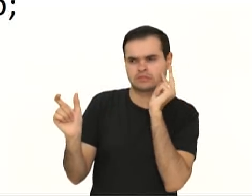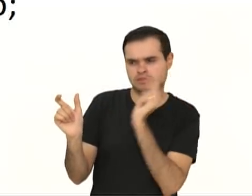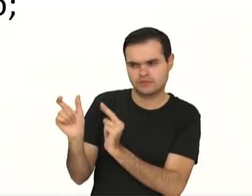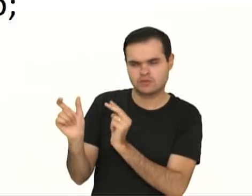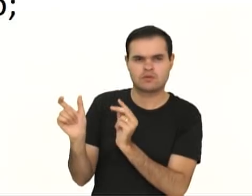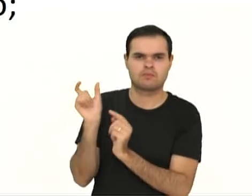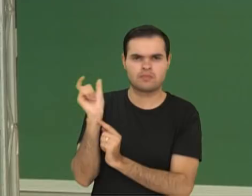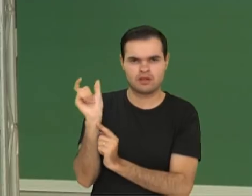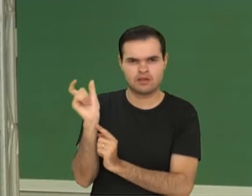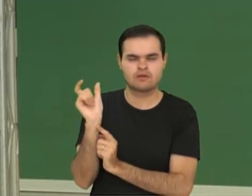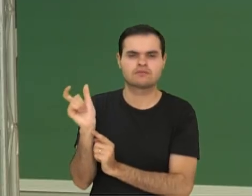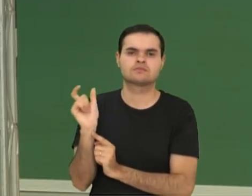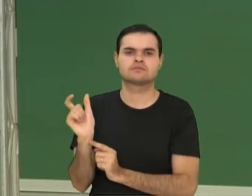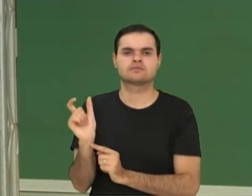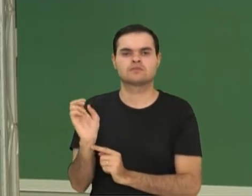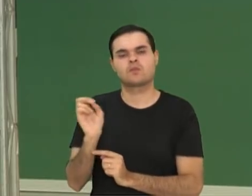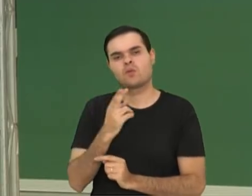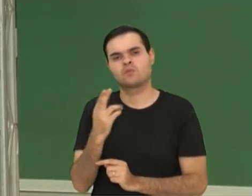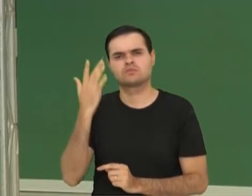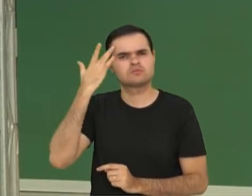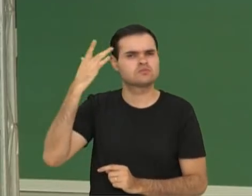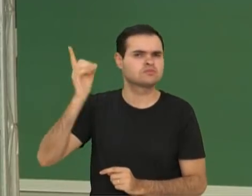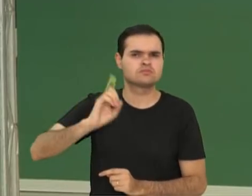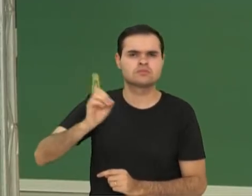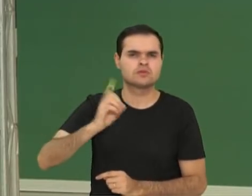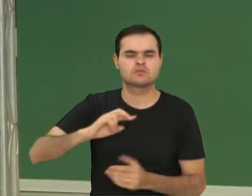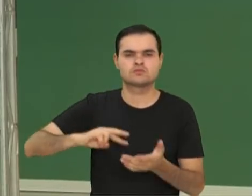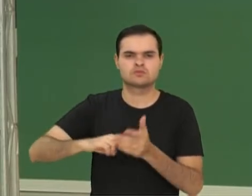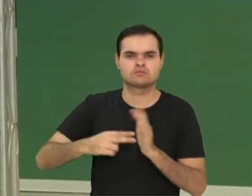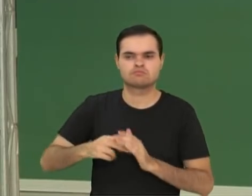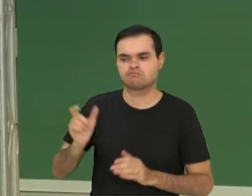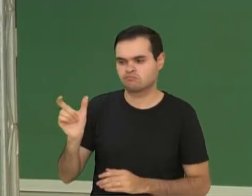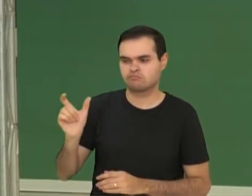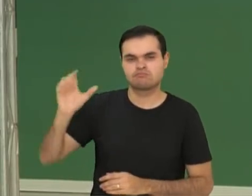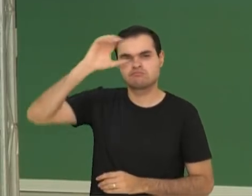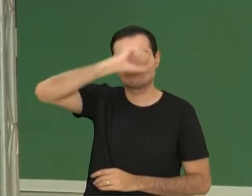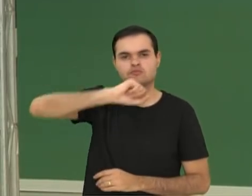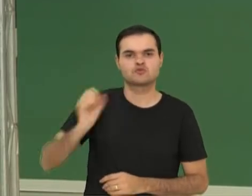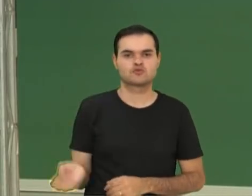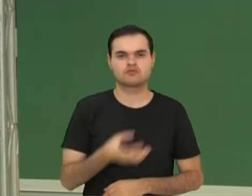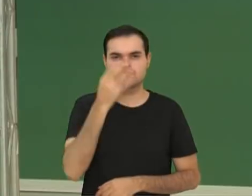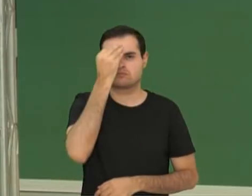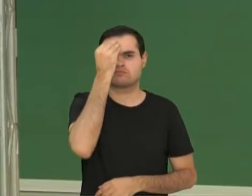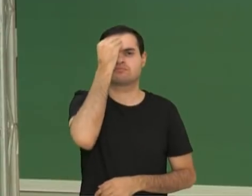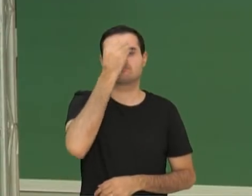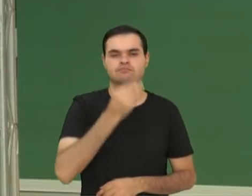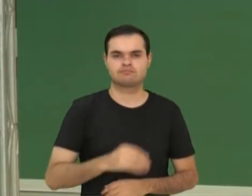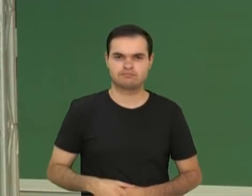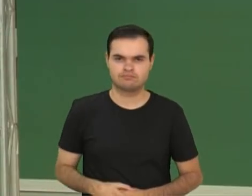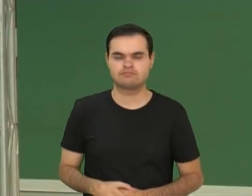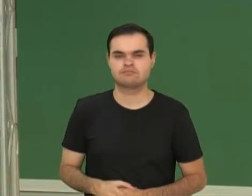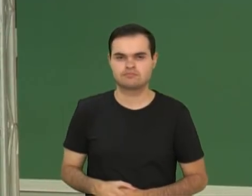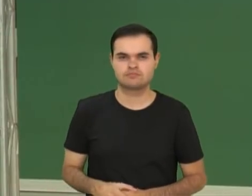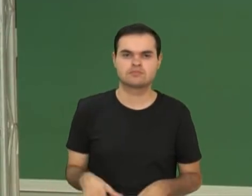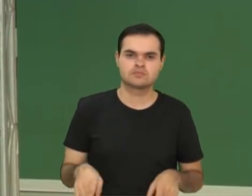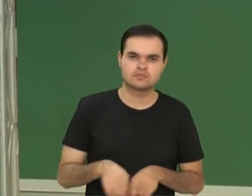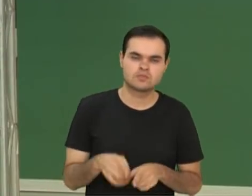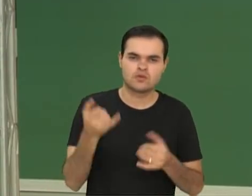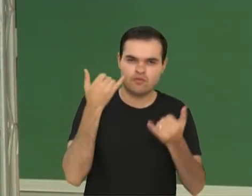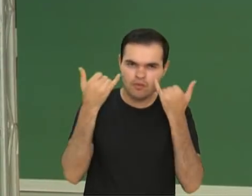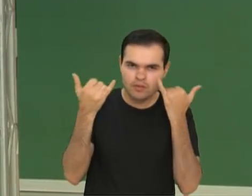essa palavra ou nem sabia o que era, aprendeu uma palavra nova que pode ser útil no seu dia a dia. Localizamos